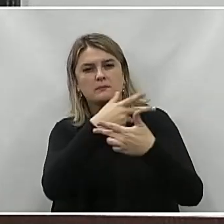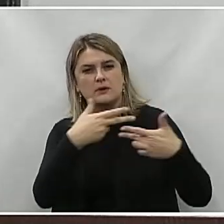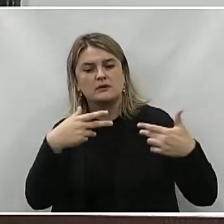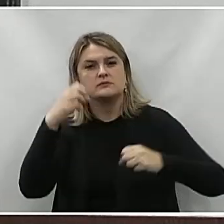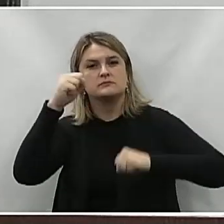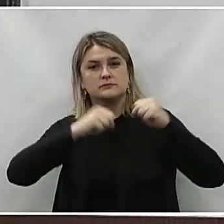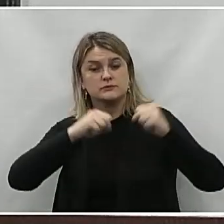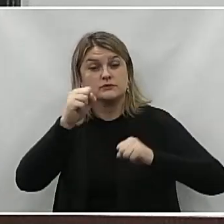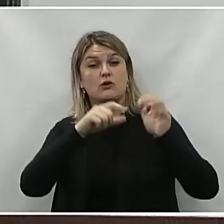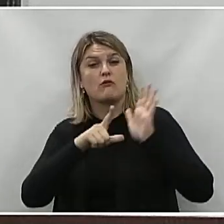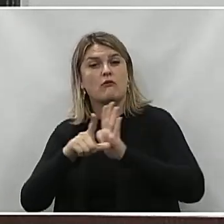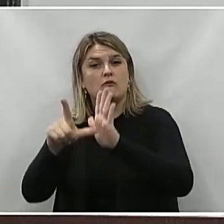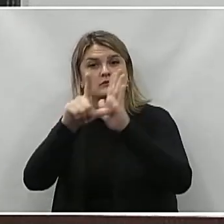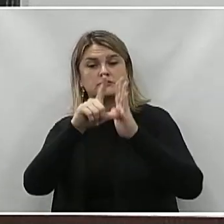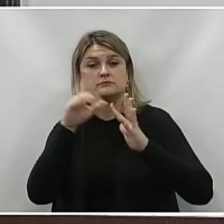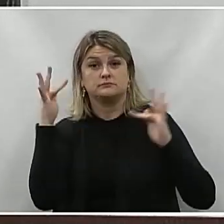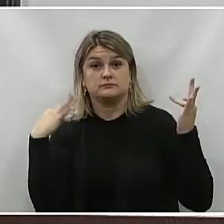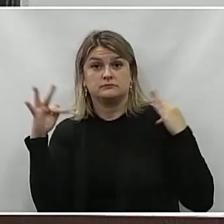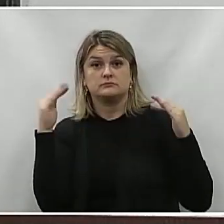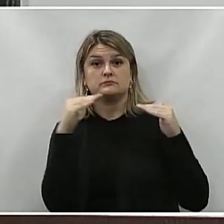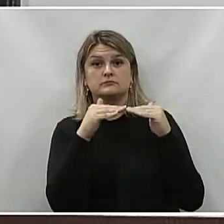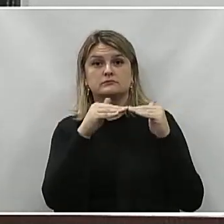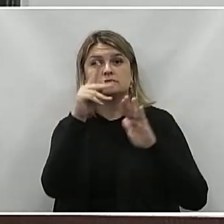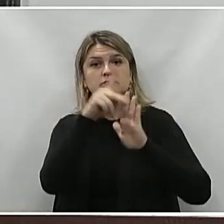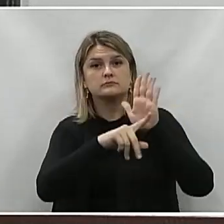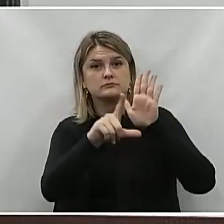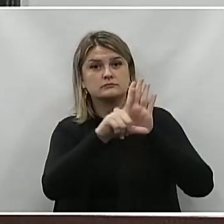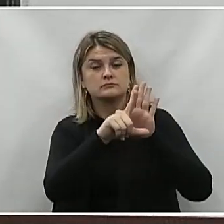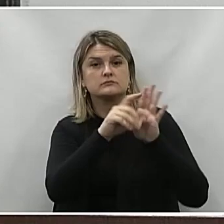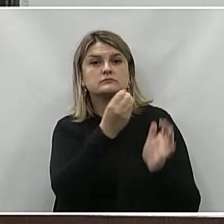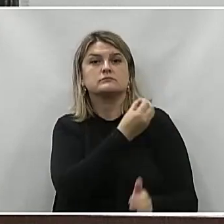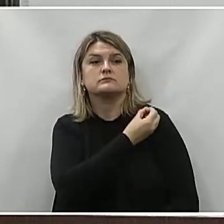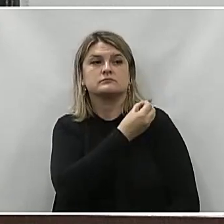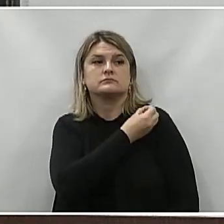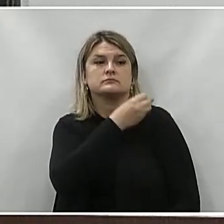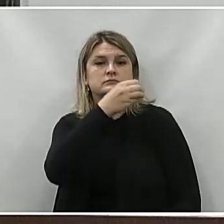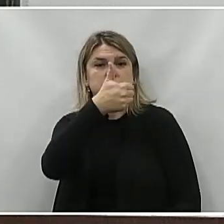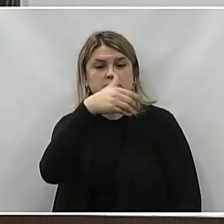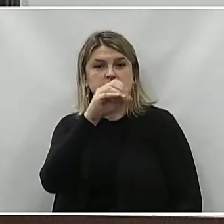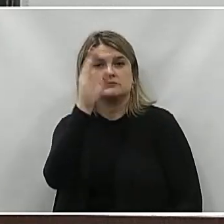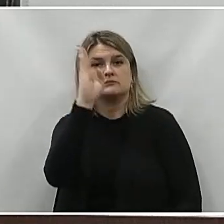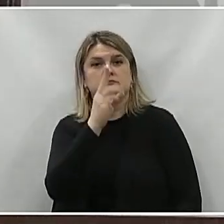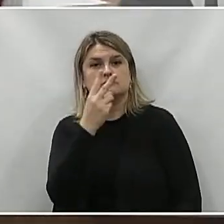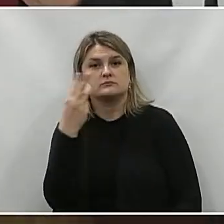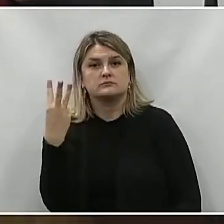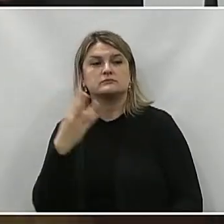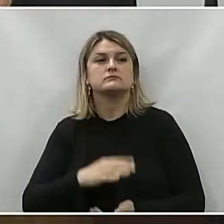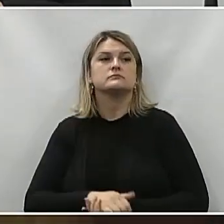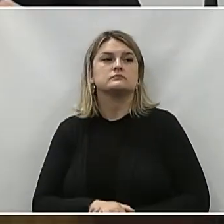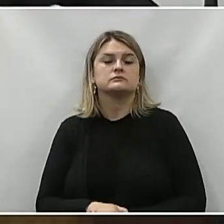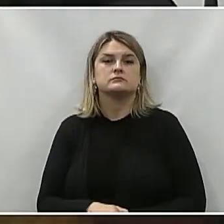Indústria Comércio E turismo Favorável Ao projeto De lei Ordinária De número 10 De 2023